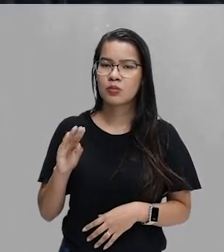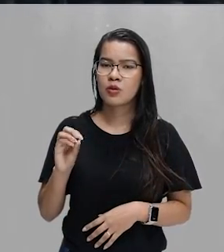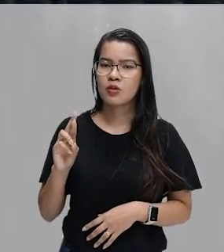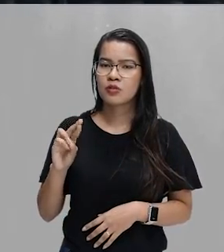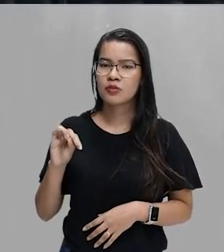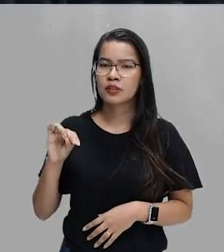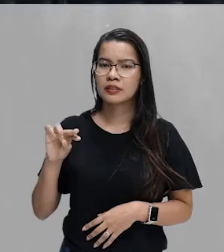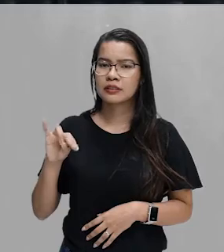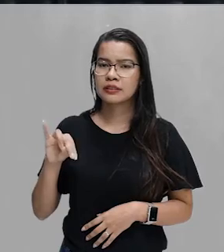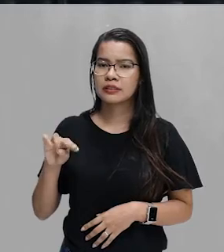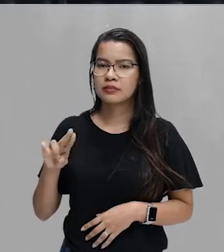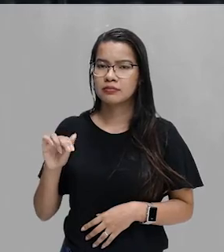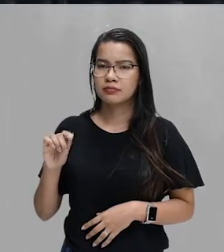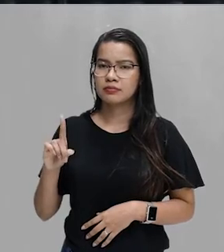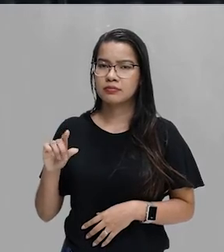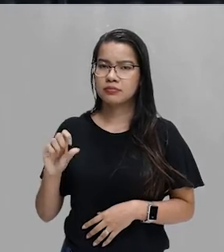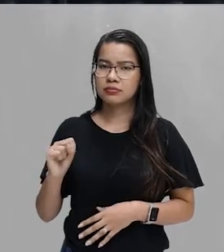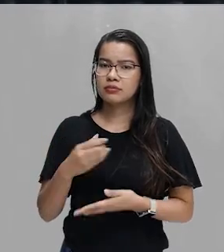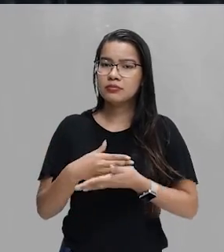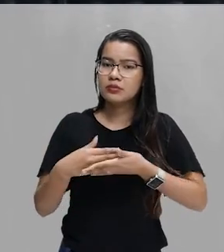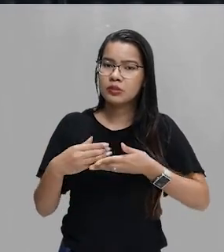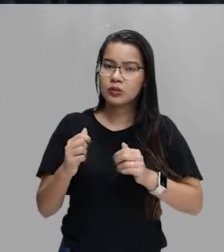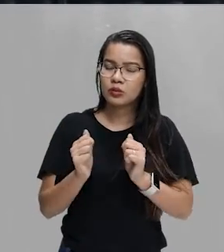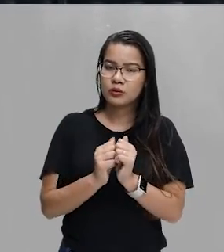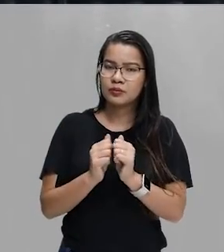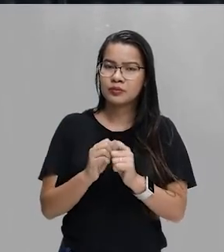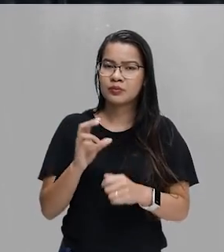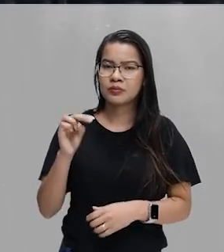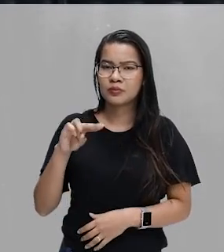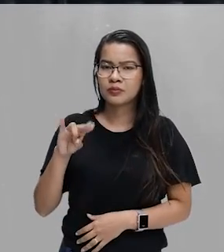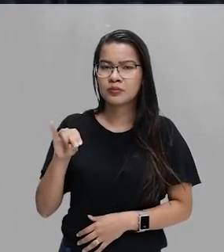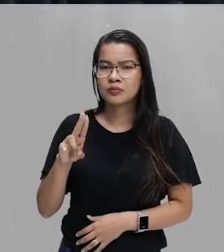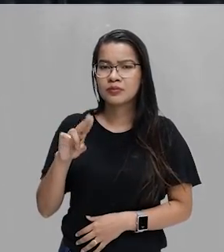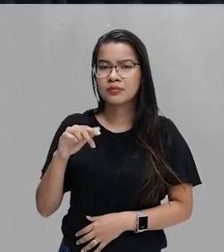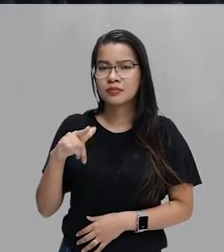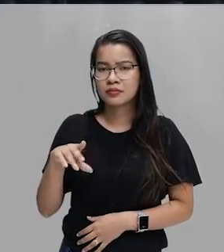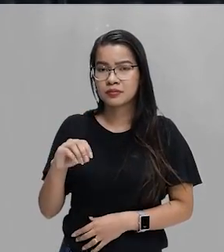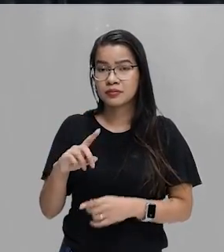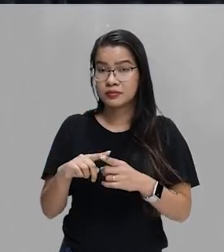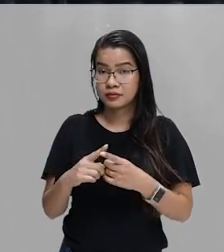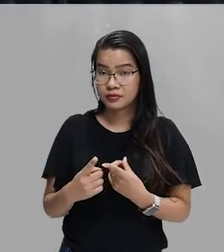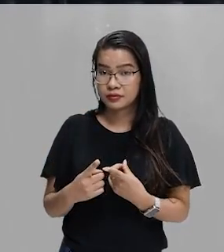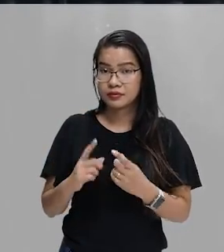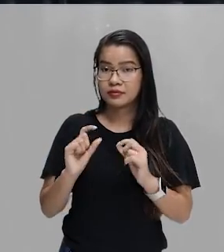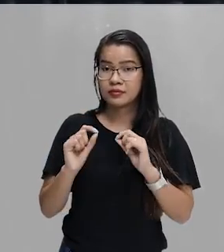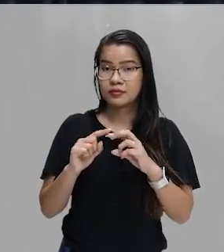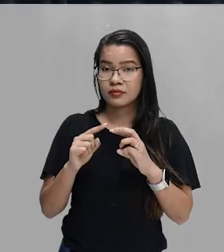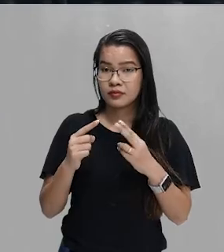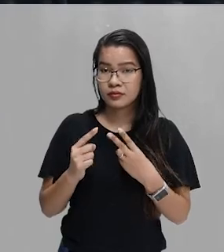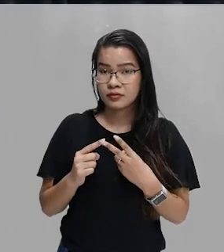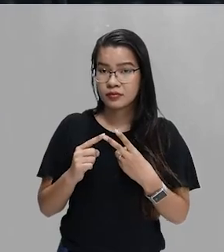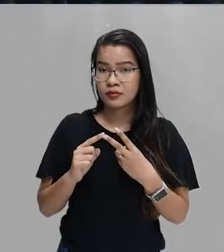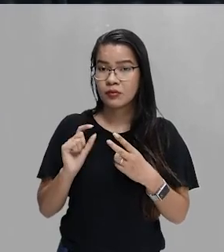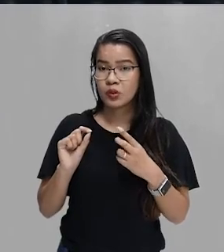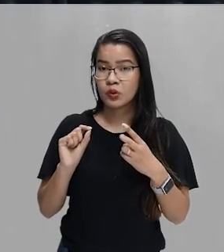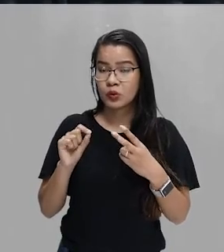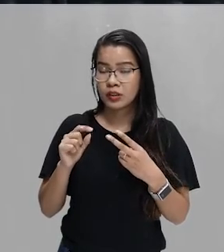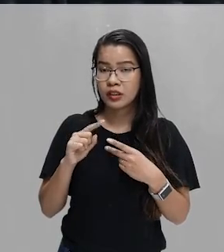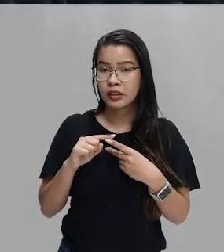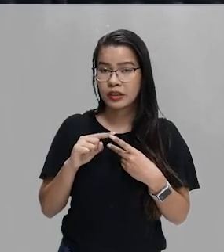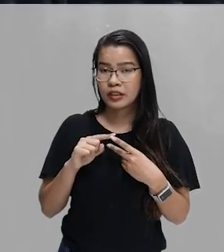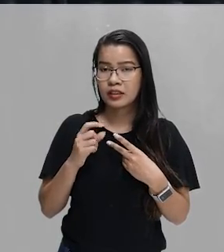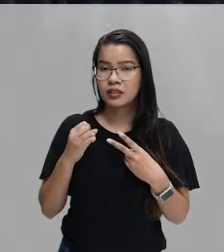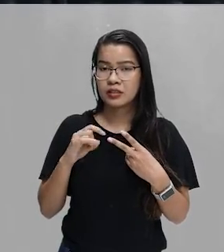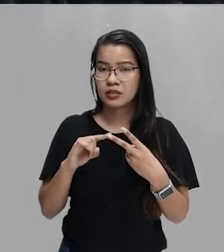são introduzidas pelas conjunções subordinativas. Só que as conjunções subordinativas são duas, o que e